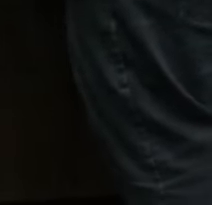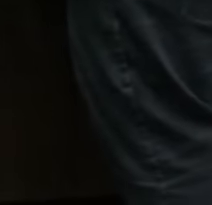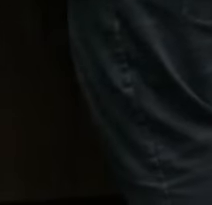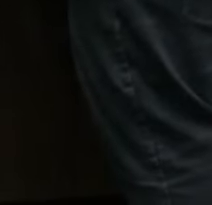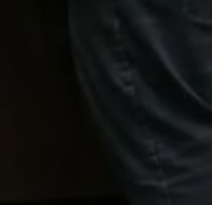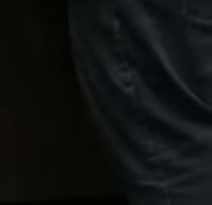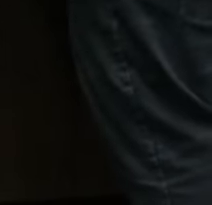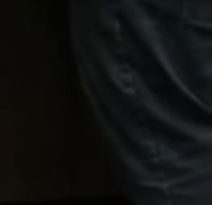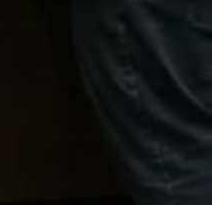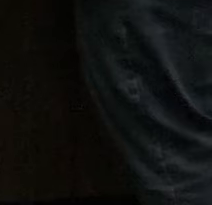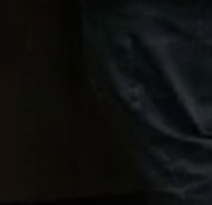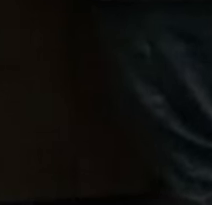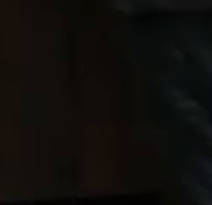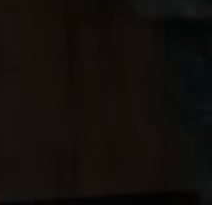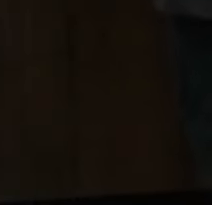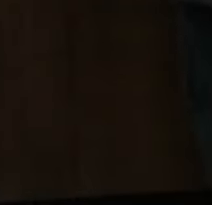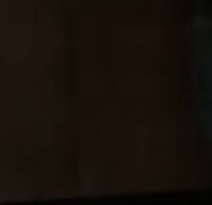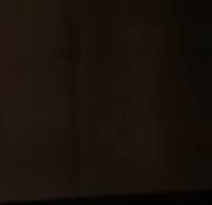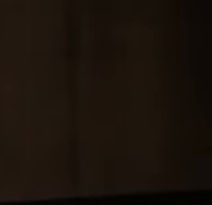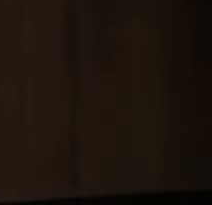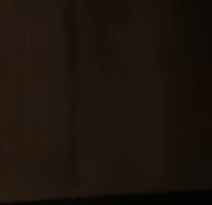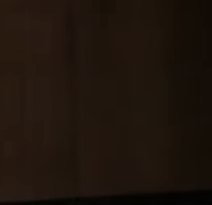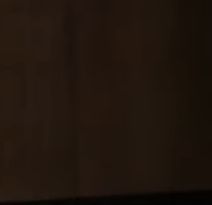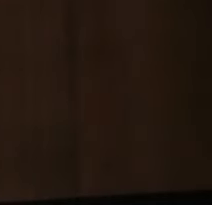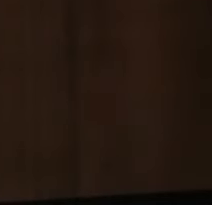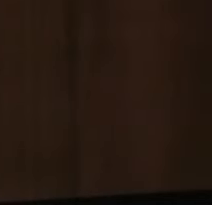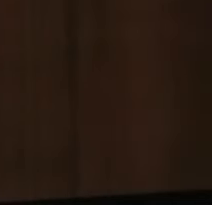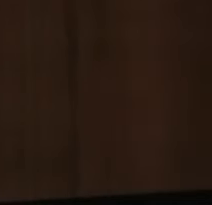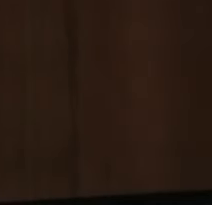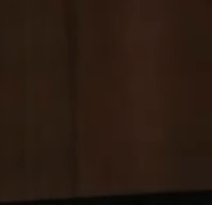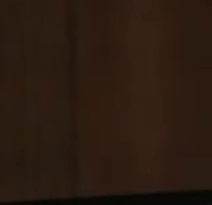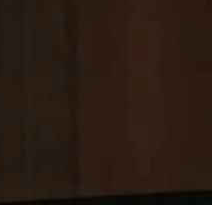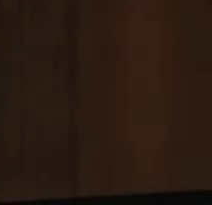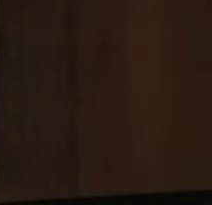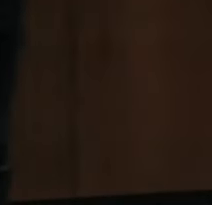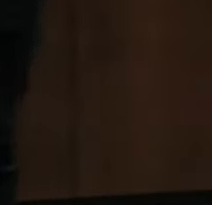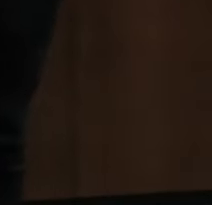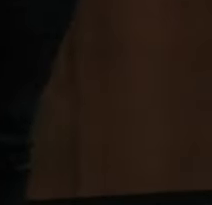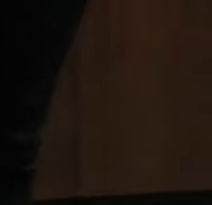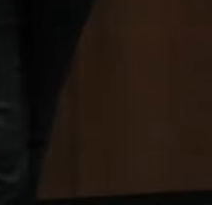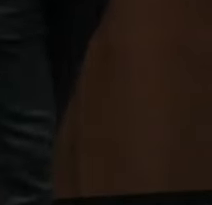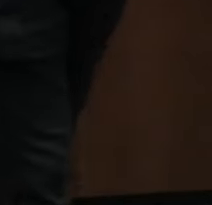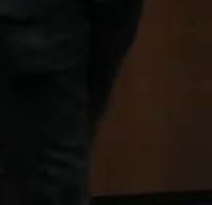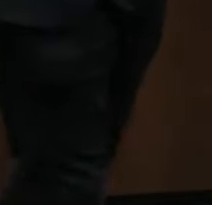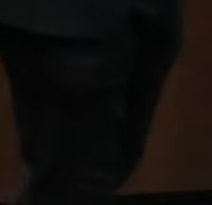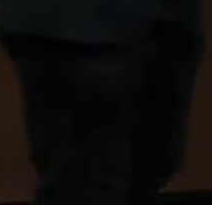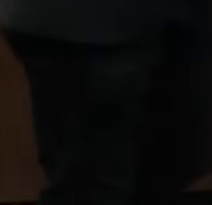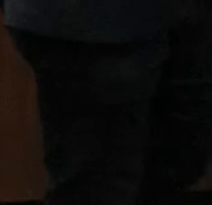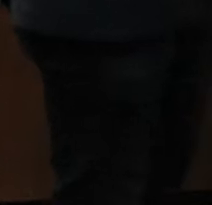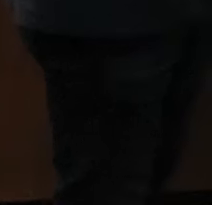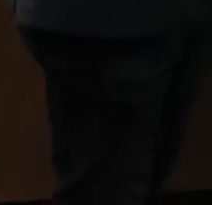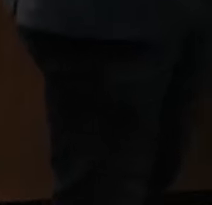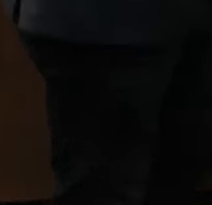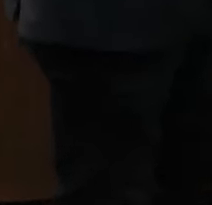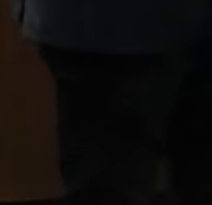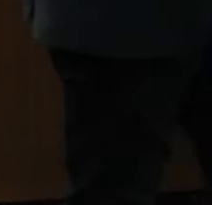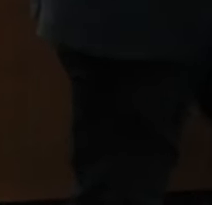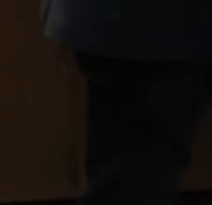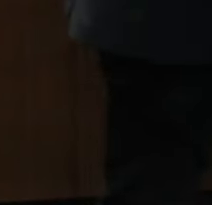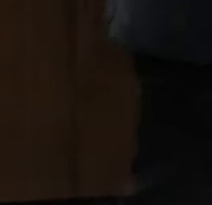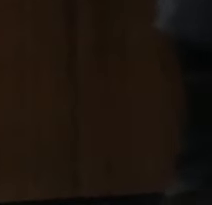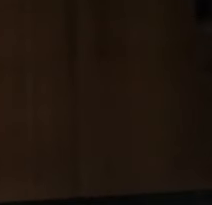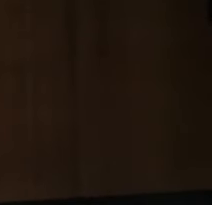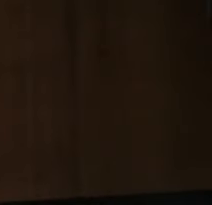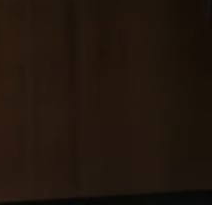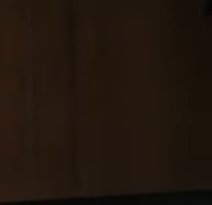Complementar 202 de março passa a vigorar com a seguinte redação. Artigo 10º. Caberá ainda à unidade gestora indicada nos termos do artigo 8º